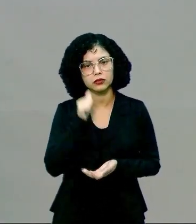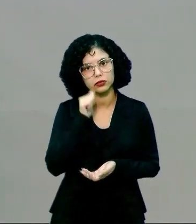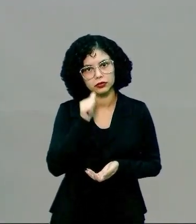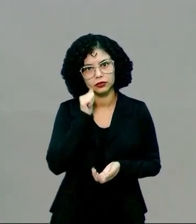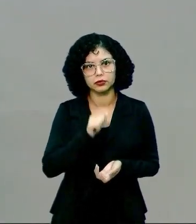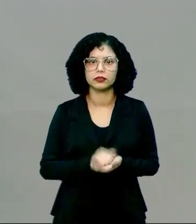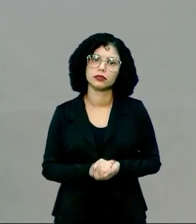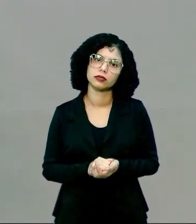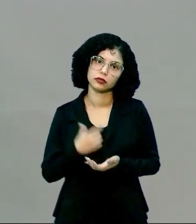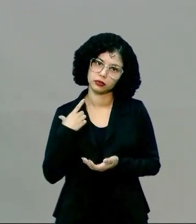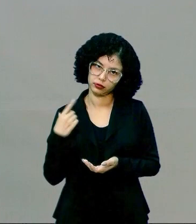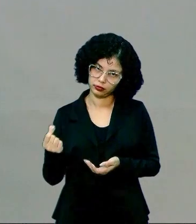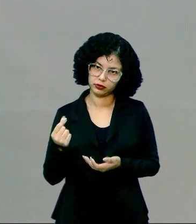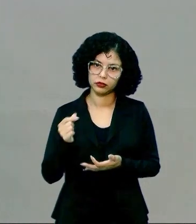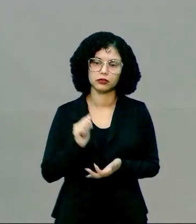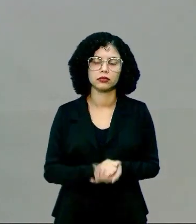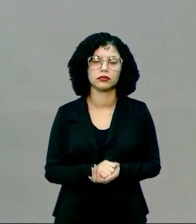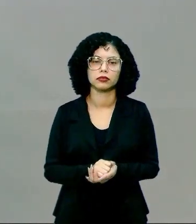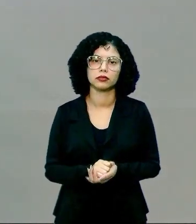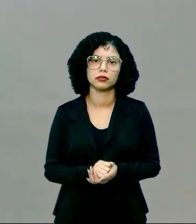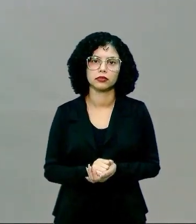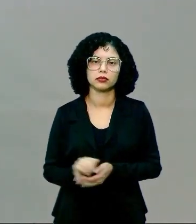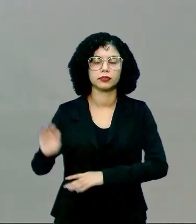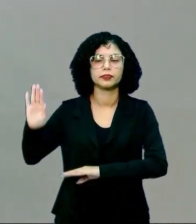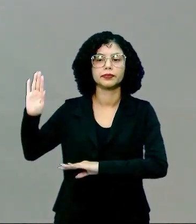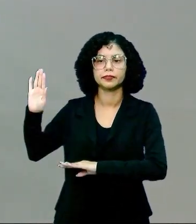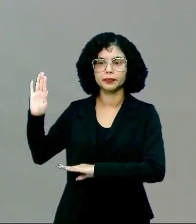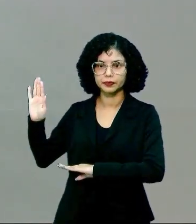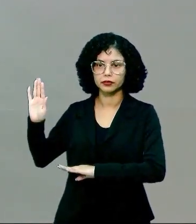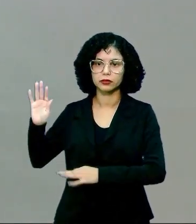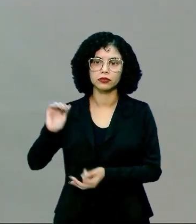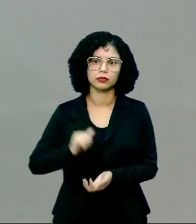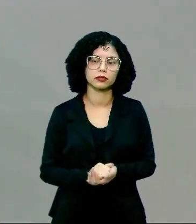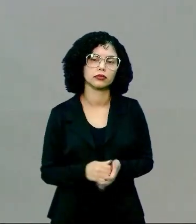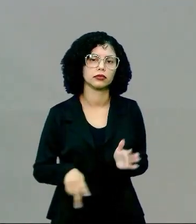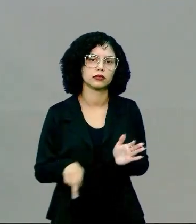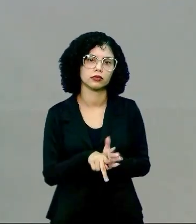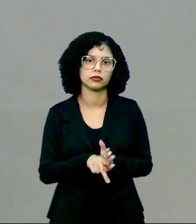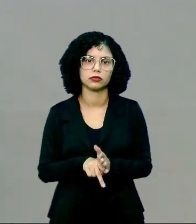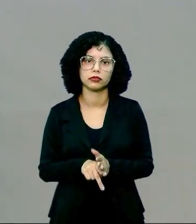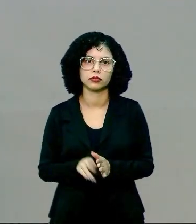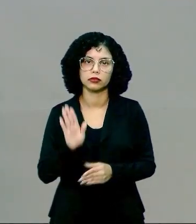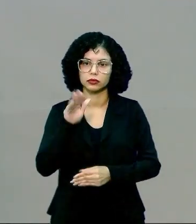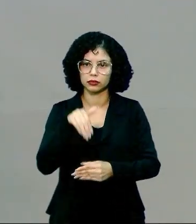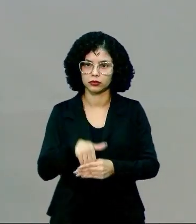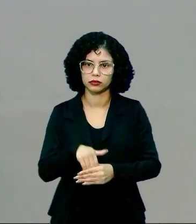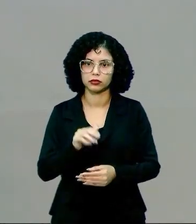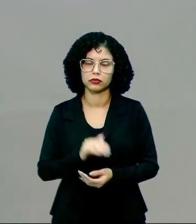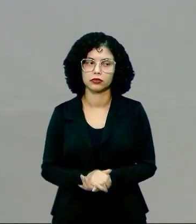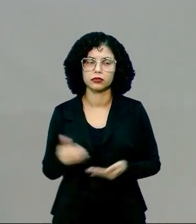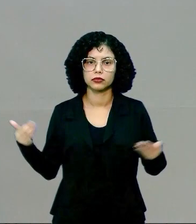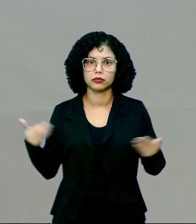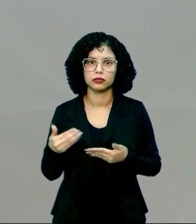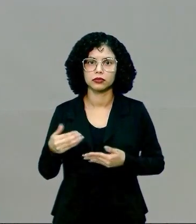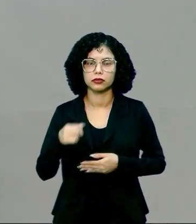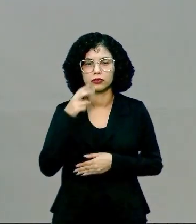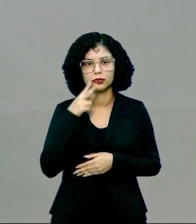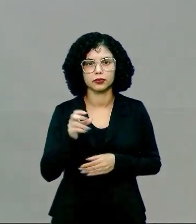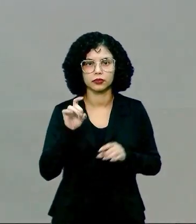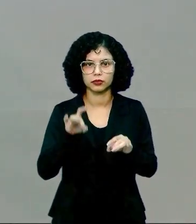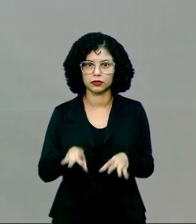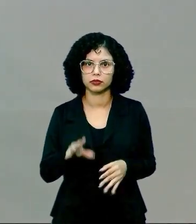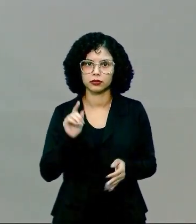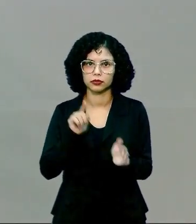mulheres que devem sair, digamos assim, candidatas em uma determinada eleição. Agora nós vamos para a